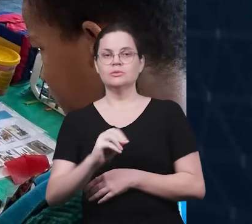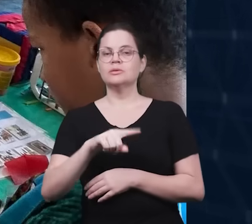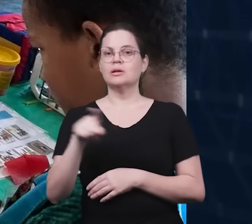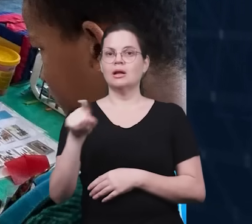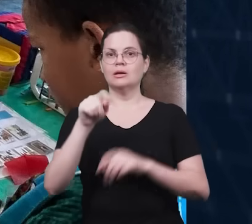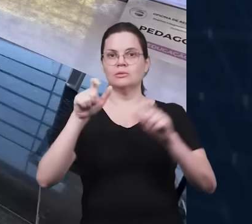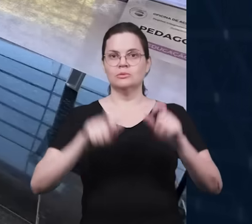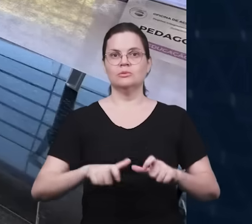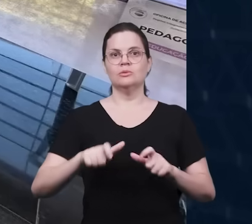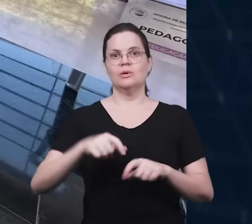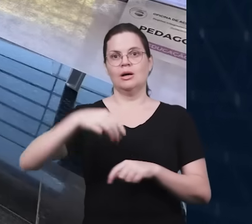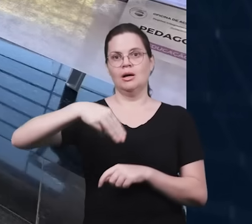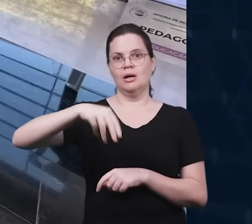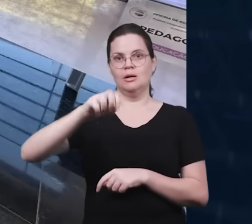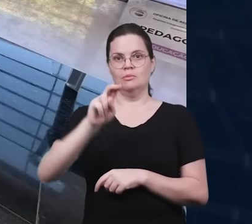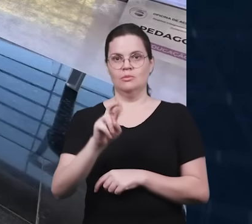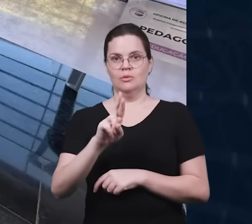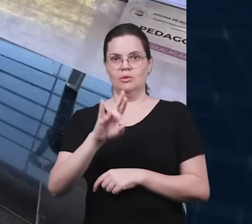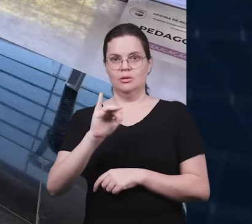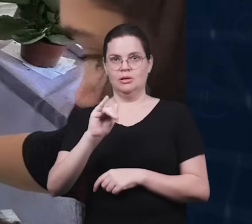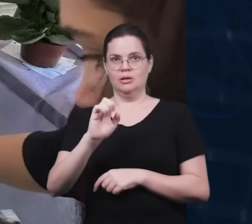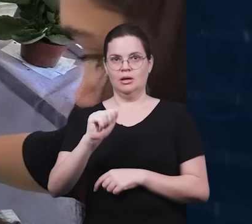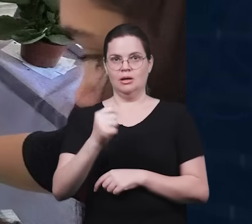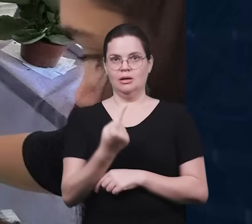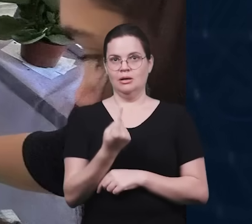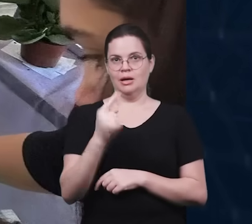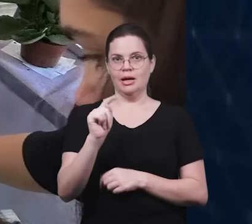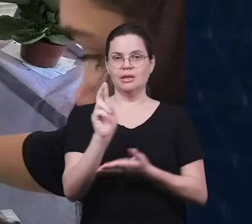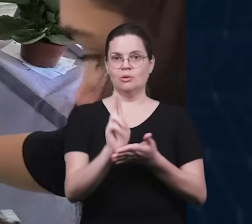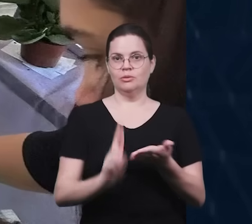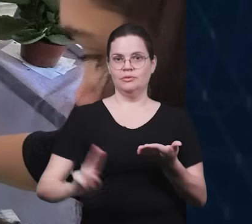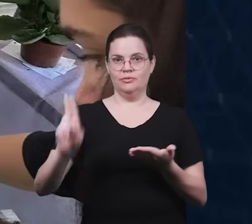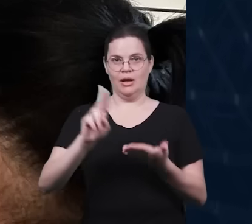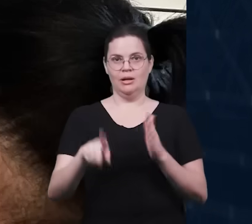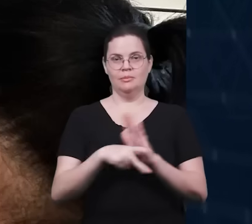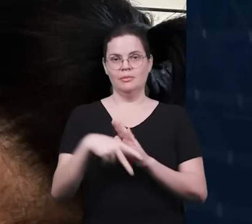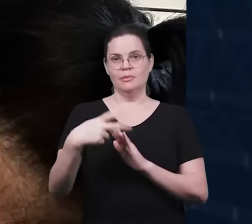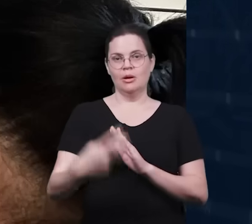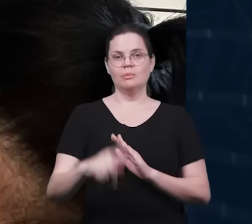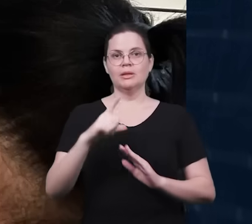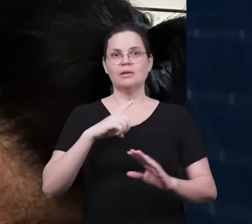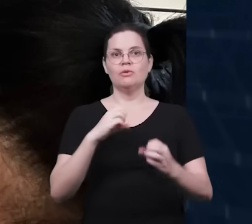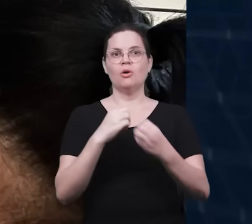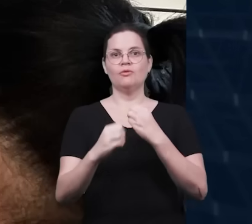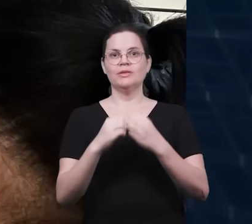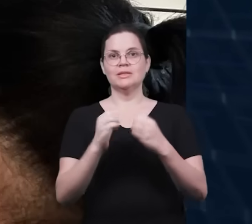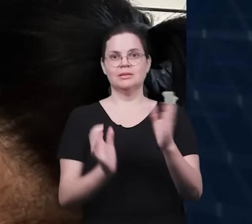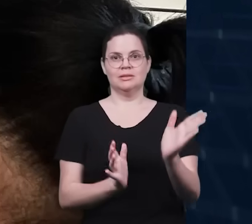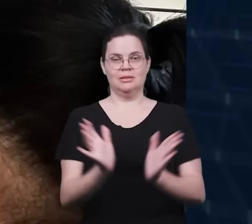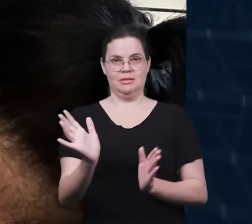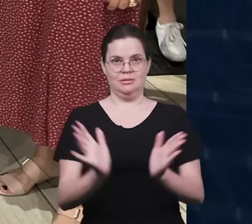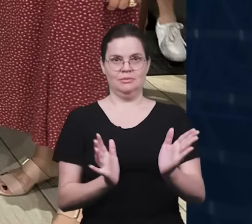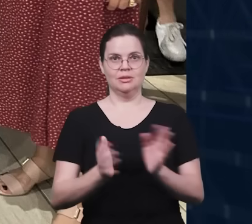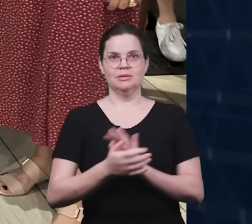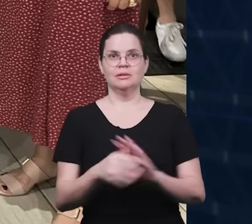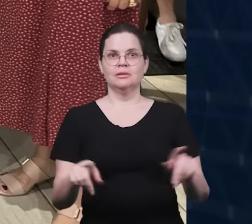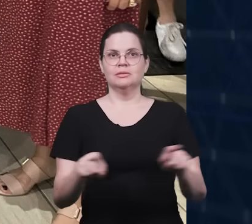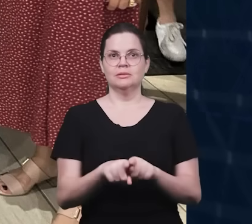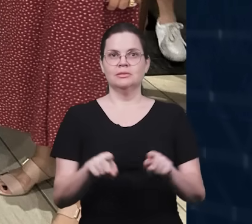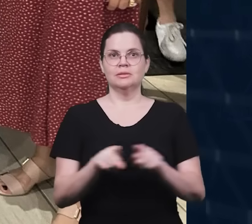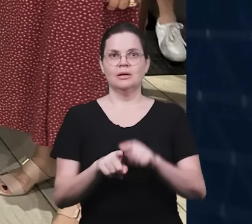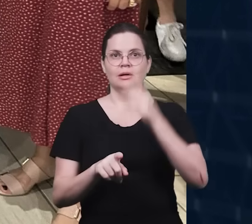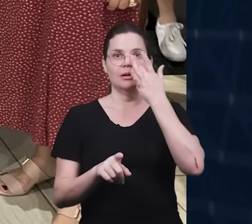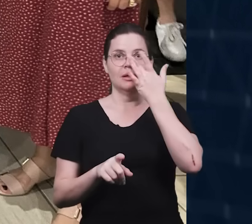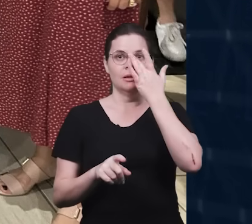na cidade de Muriaé, na Universidade Unifar Minas, uma oficina de acessibilidade, e este